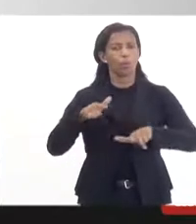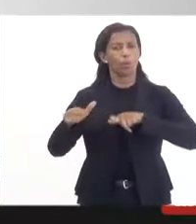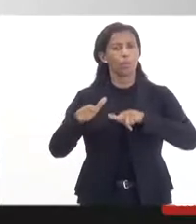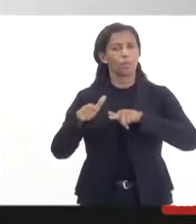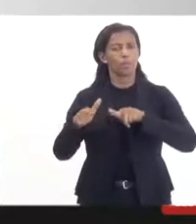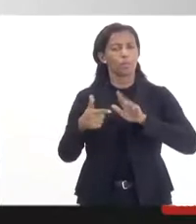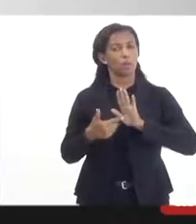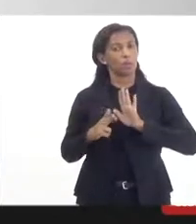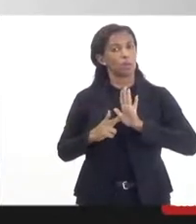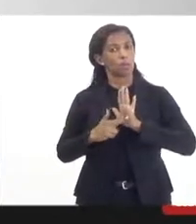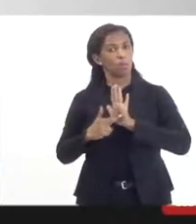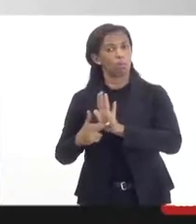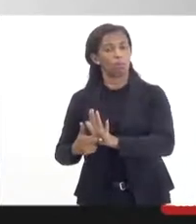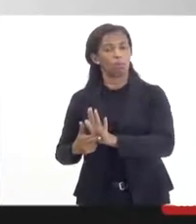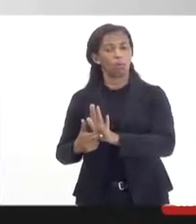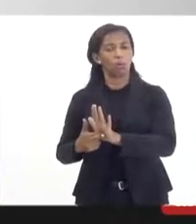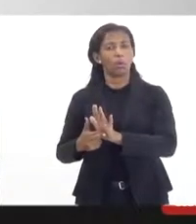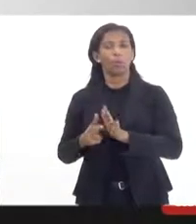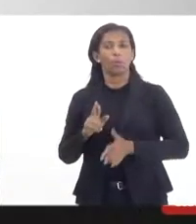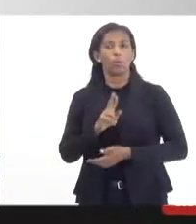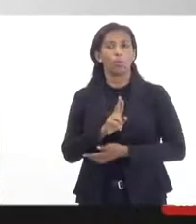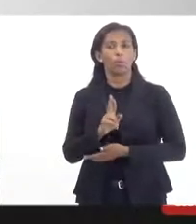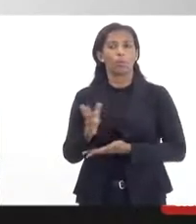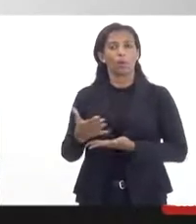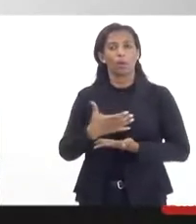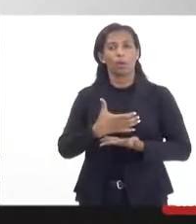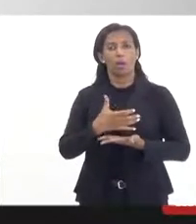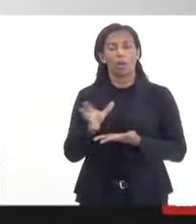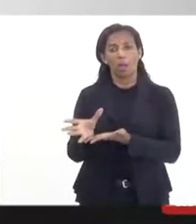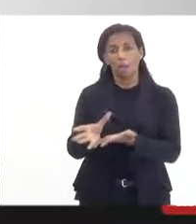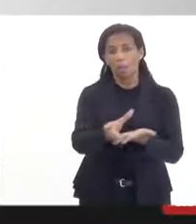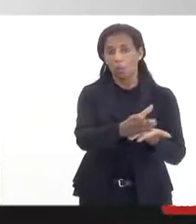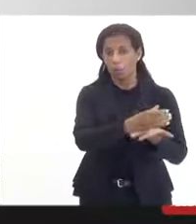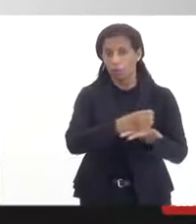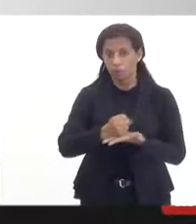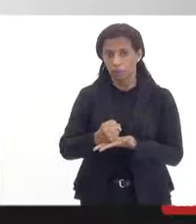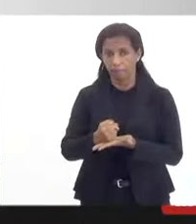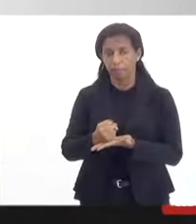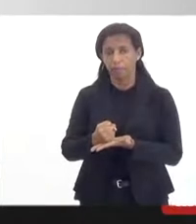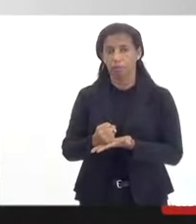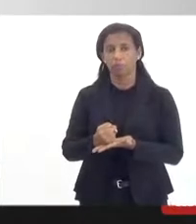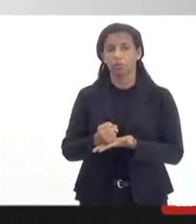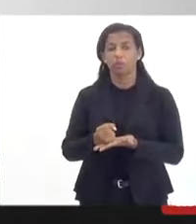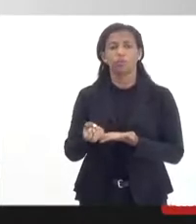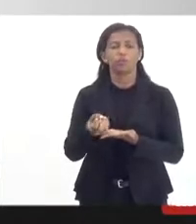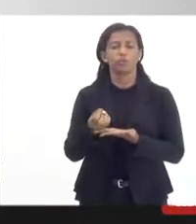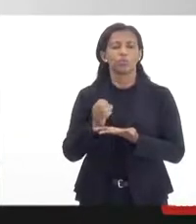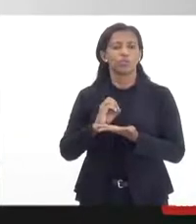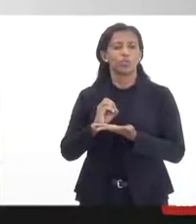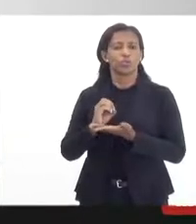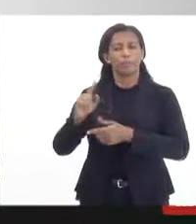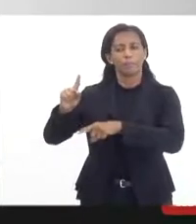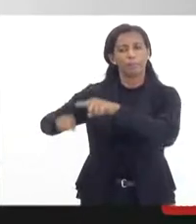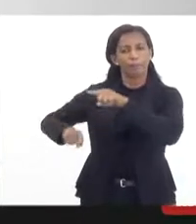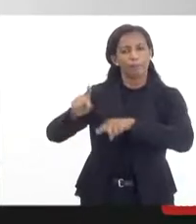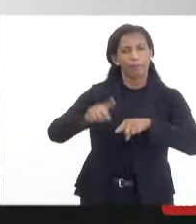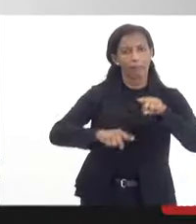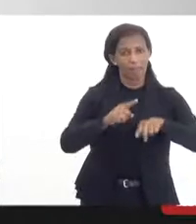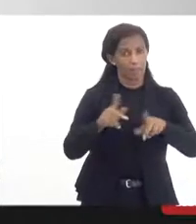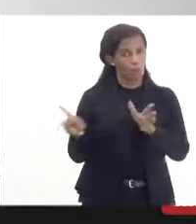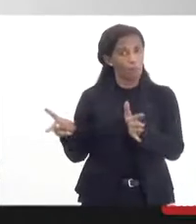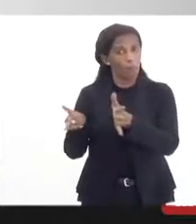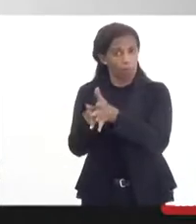resultem no repetro, né, no recolhimento aí por conta de importações de equipamentos ditos